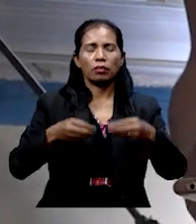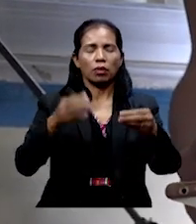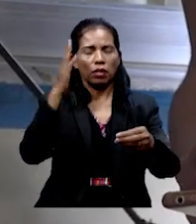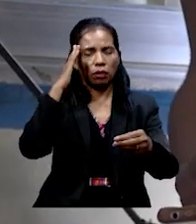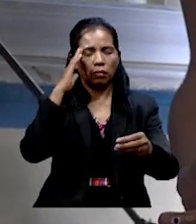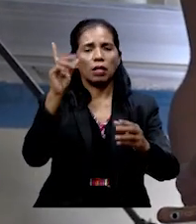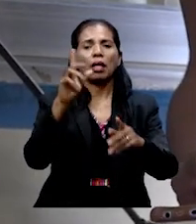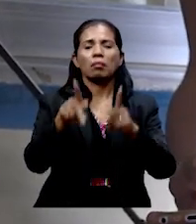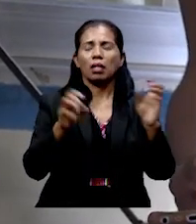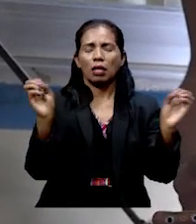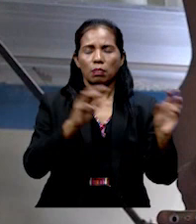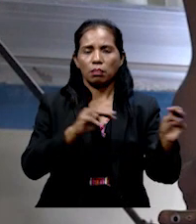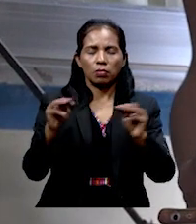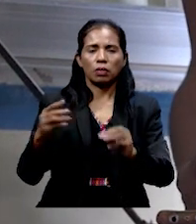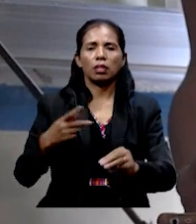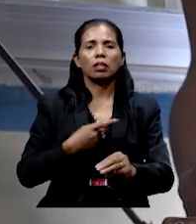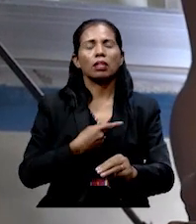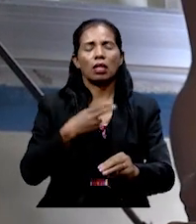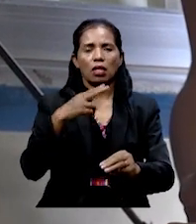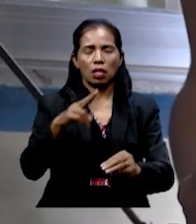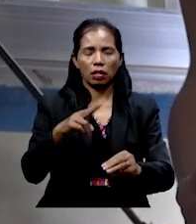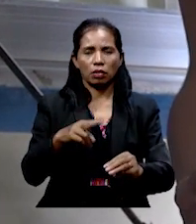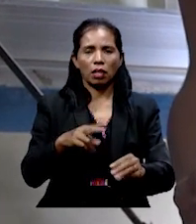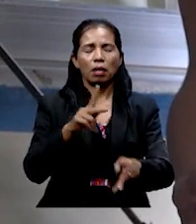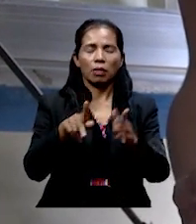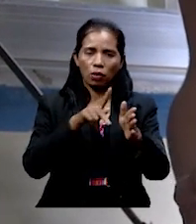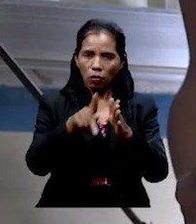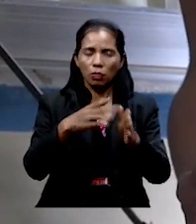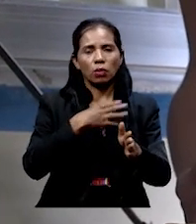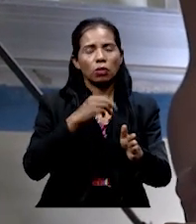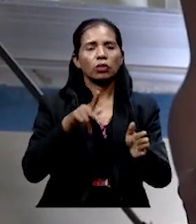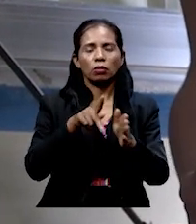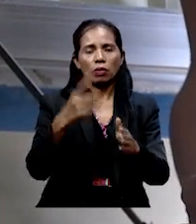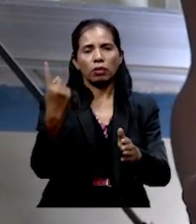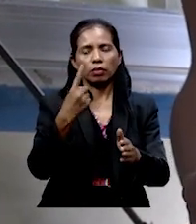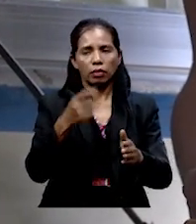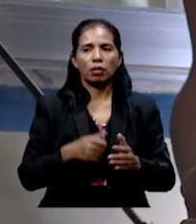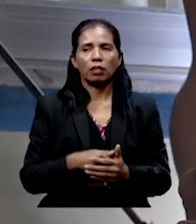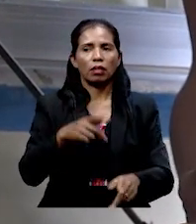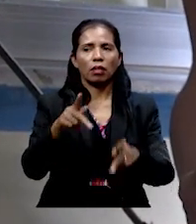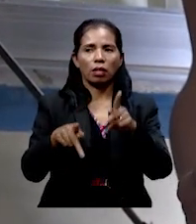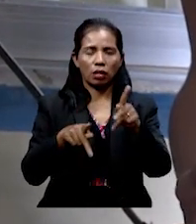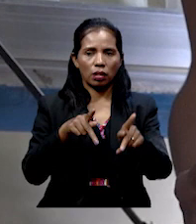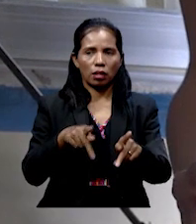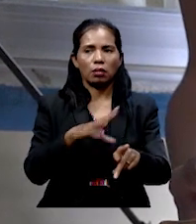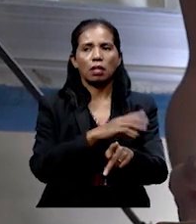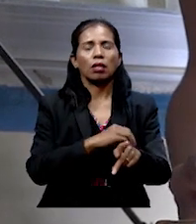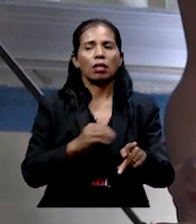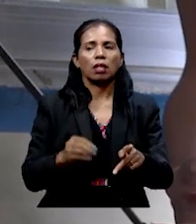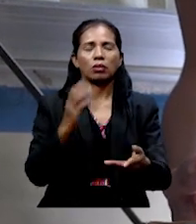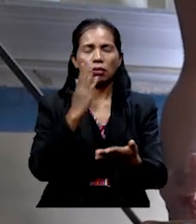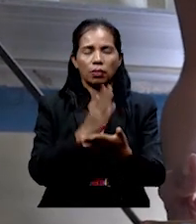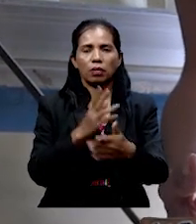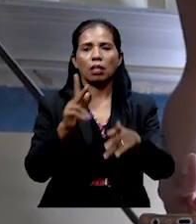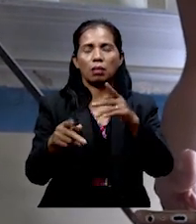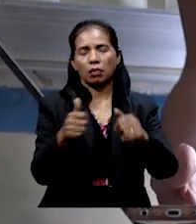halo, oho dormos oho na fatin. E ida be halo bebe kai di falso ne, termasuk pembunuhan karakter. Atu hamata de